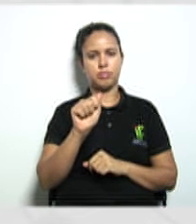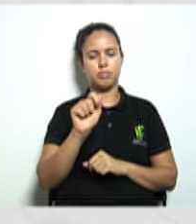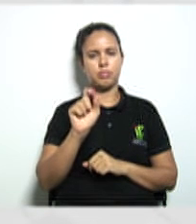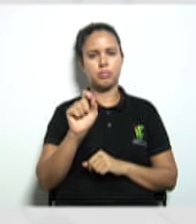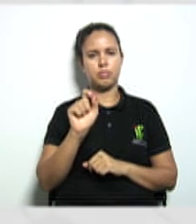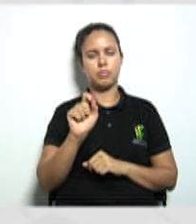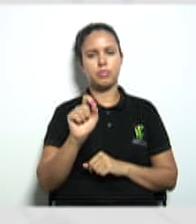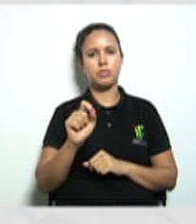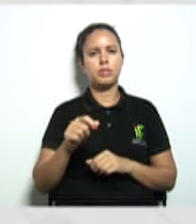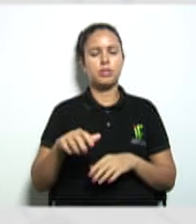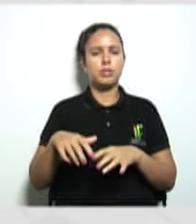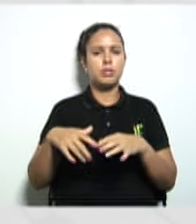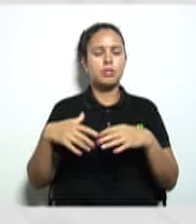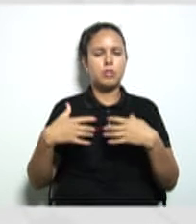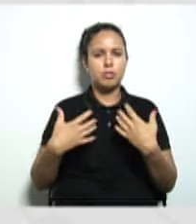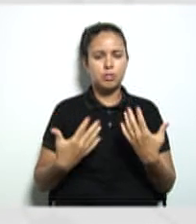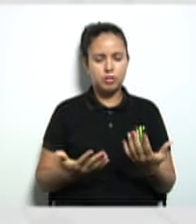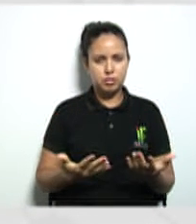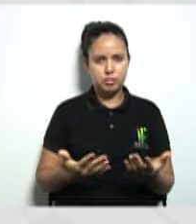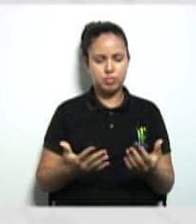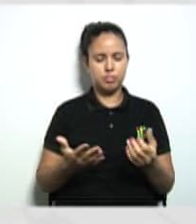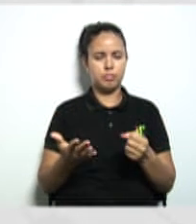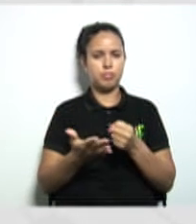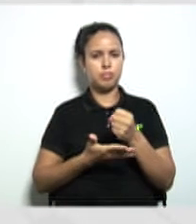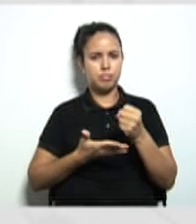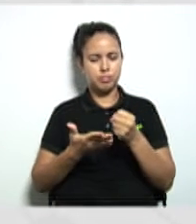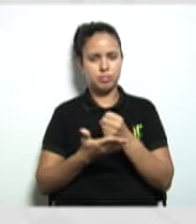A qual princípio do cooperativismo esse